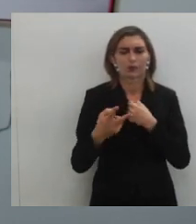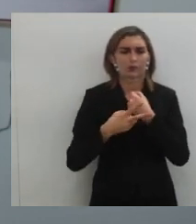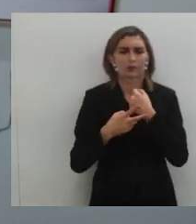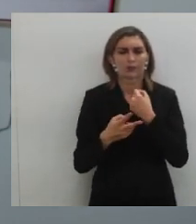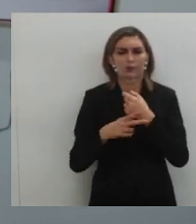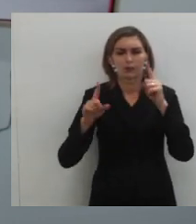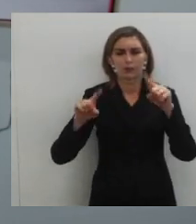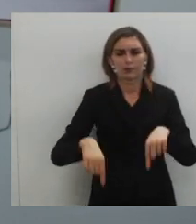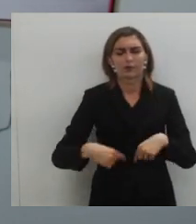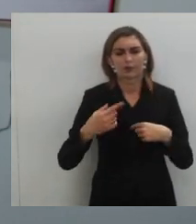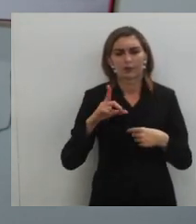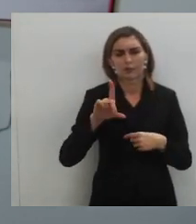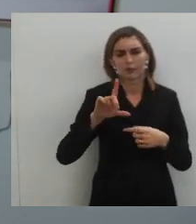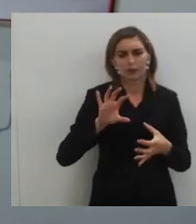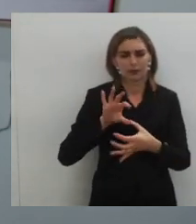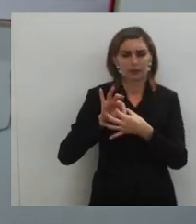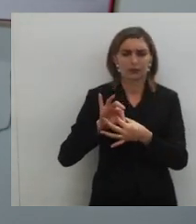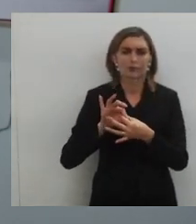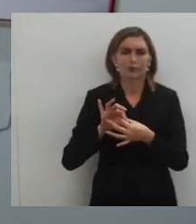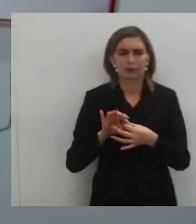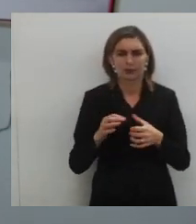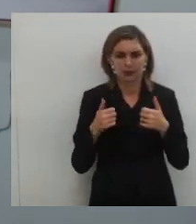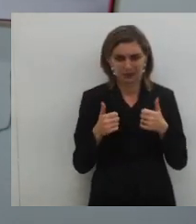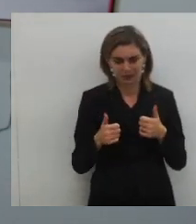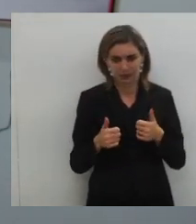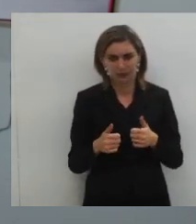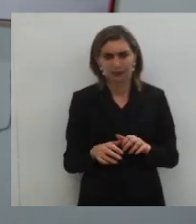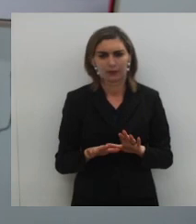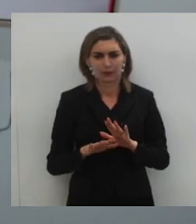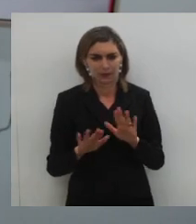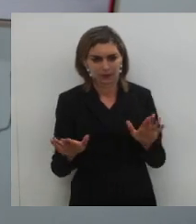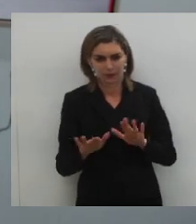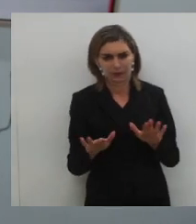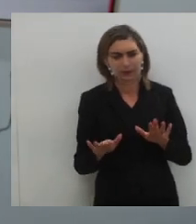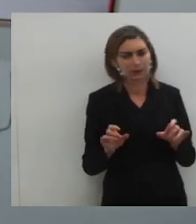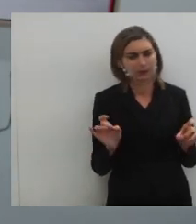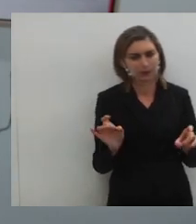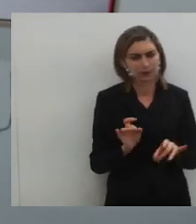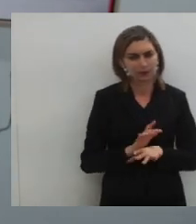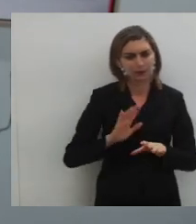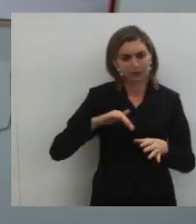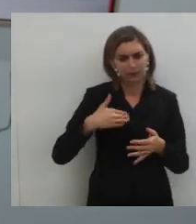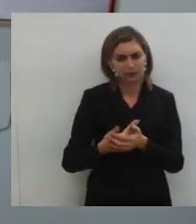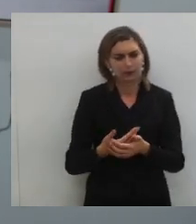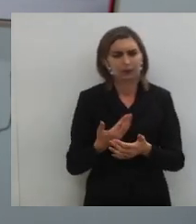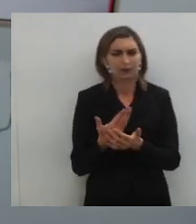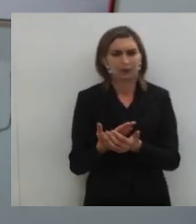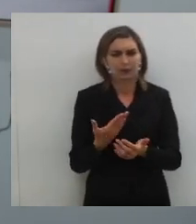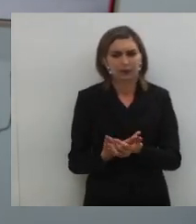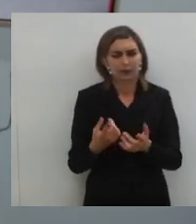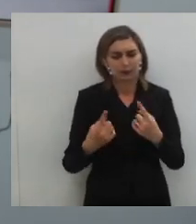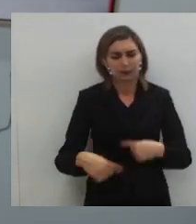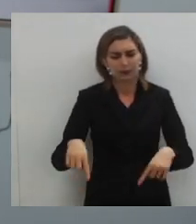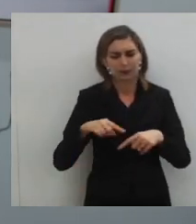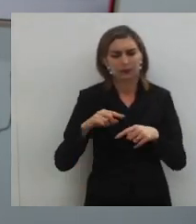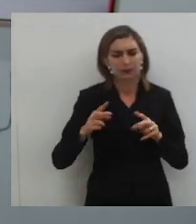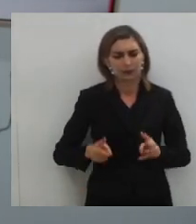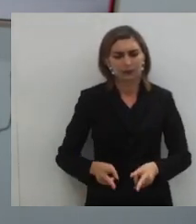é de ligação, tá bom? Então, vamos ficar por aqui. Na próxima aula, nós